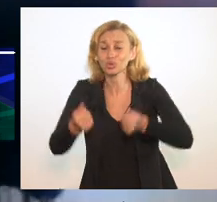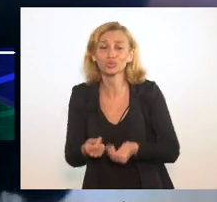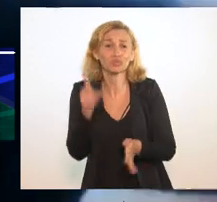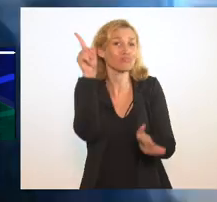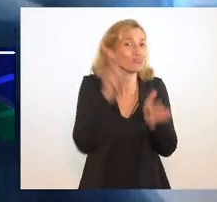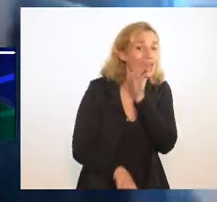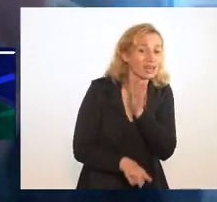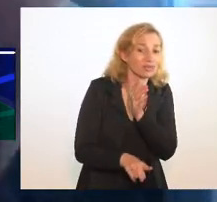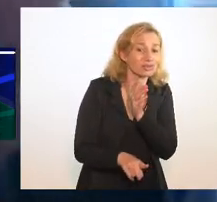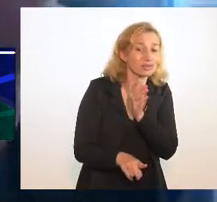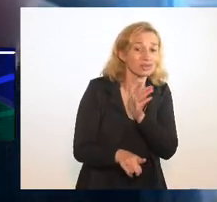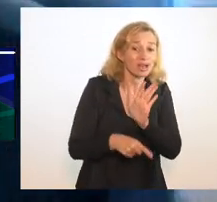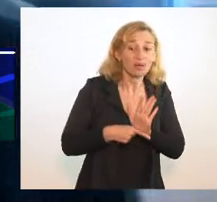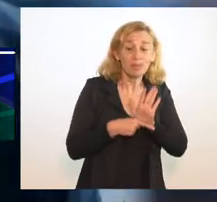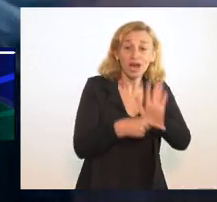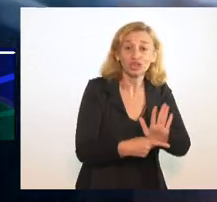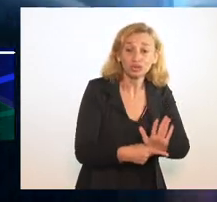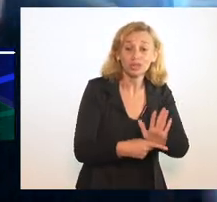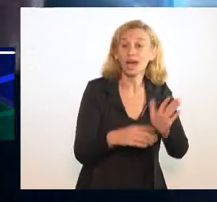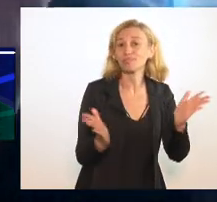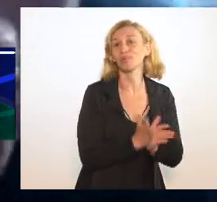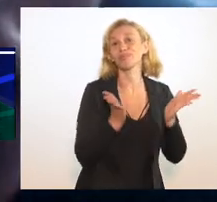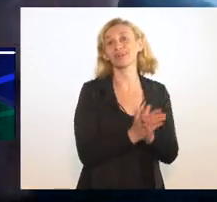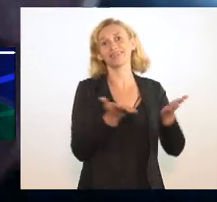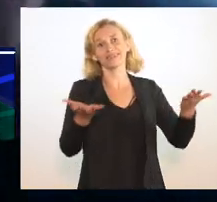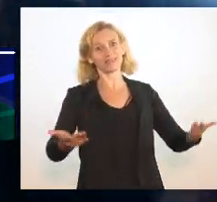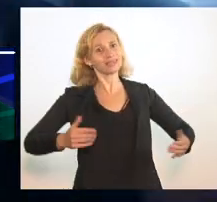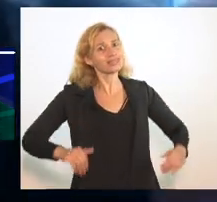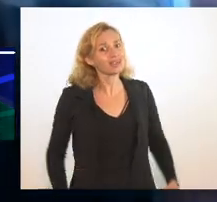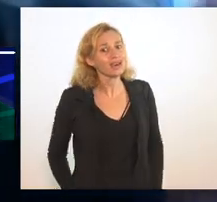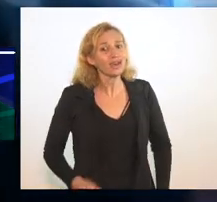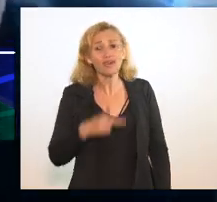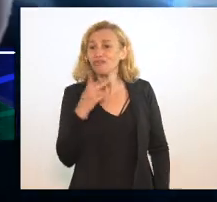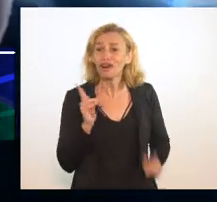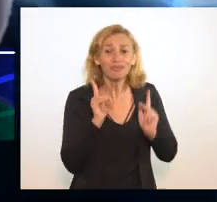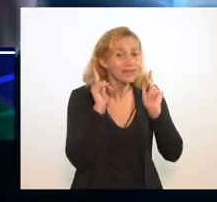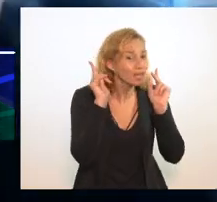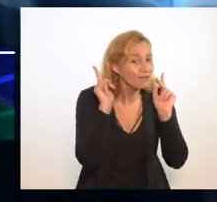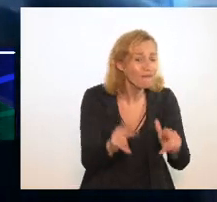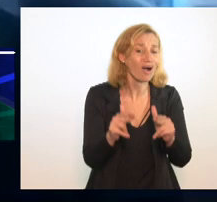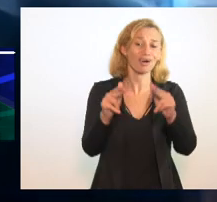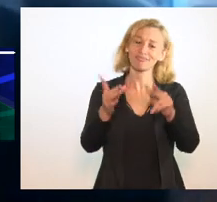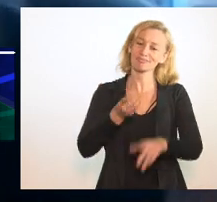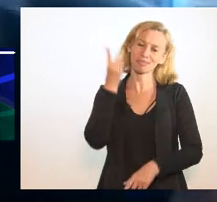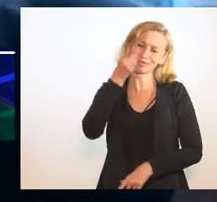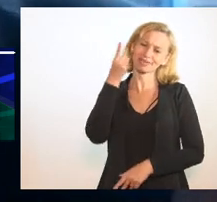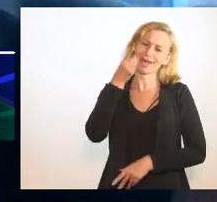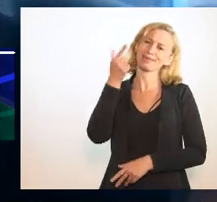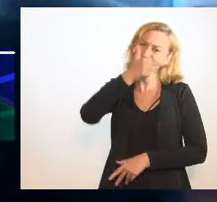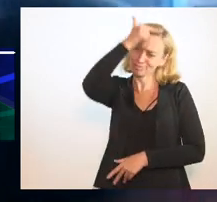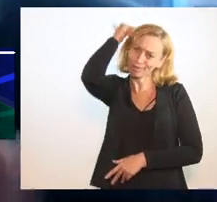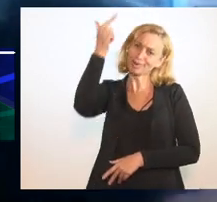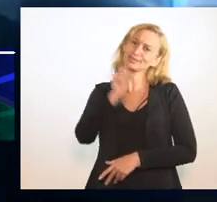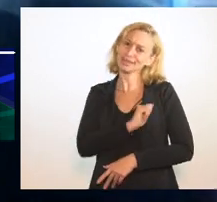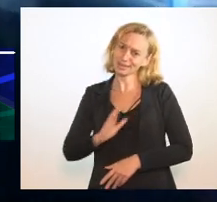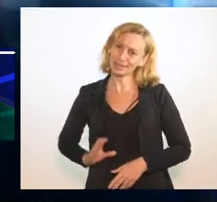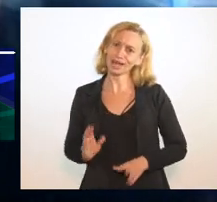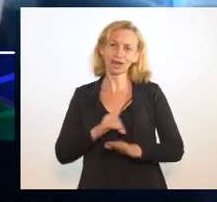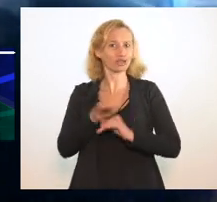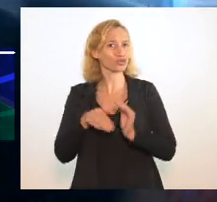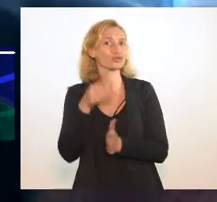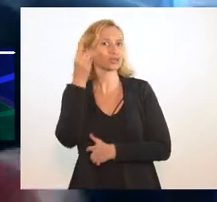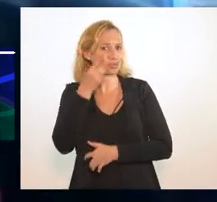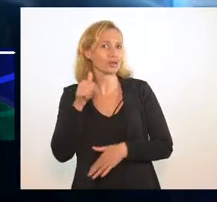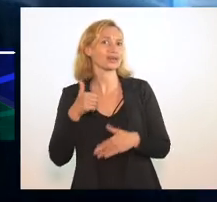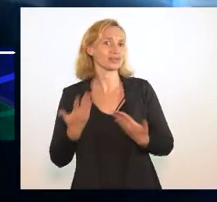menos para o combate à pobreza. E eu digo mesmo, deputados Luiz Paulo, André Siciliano e todos os